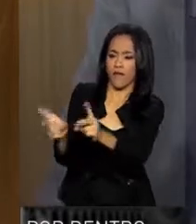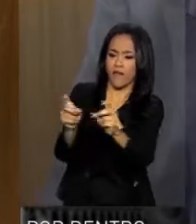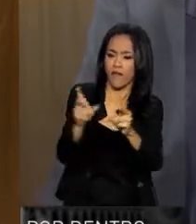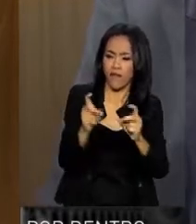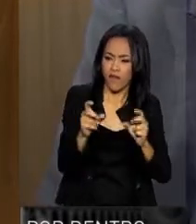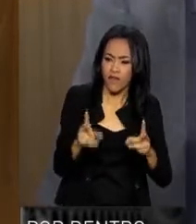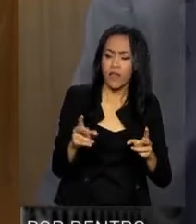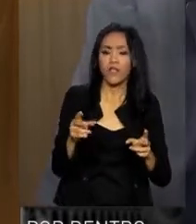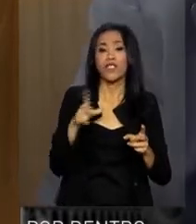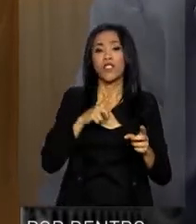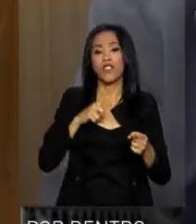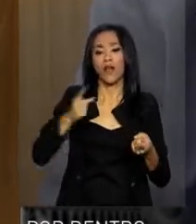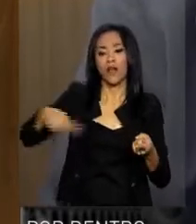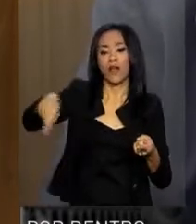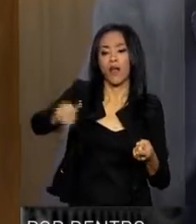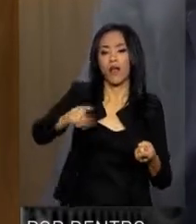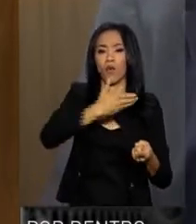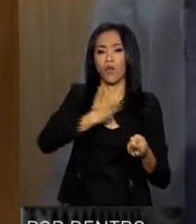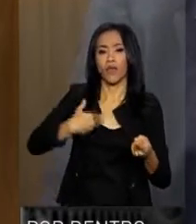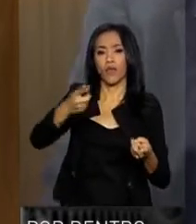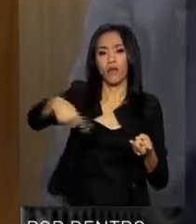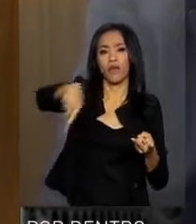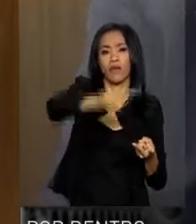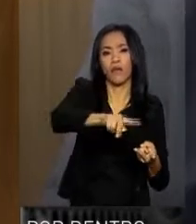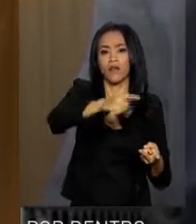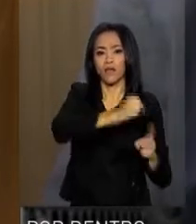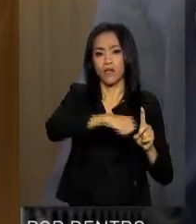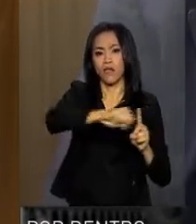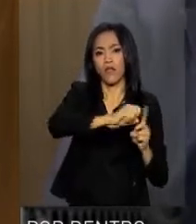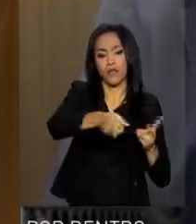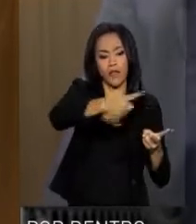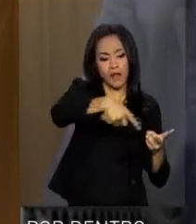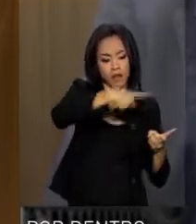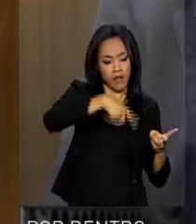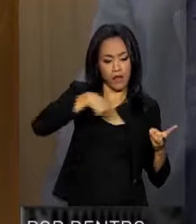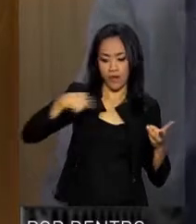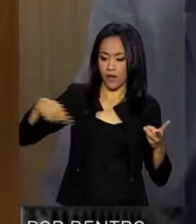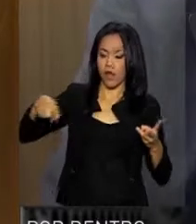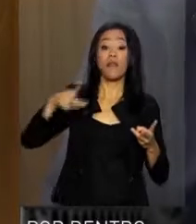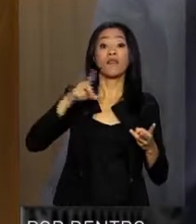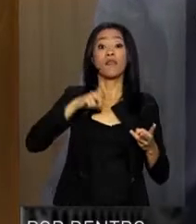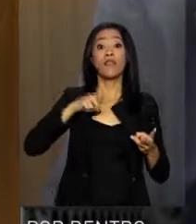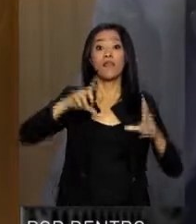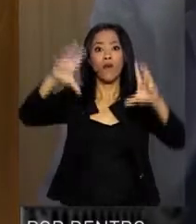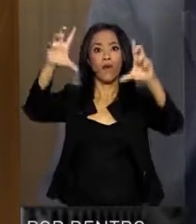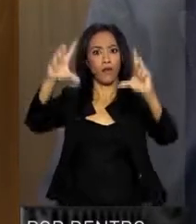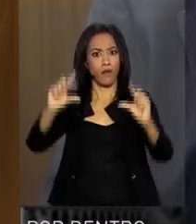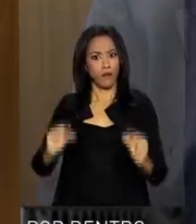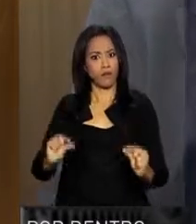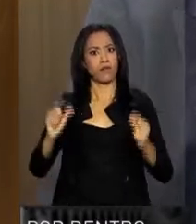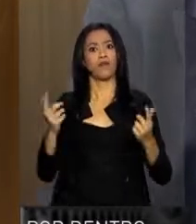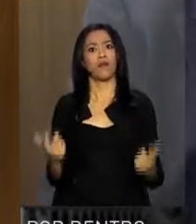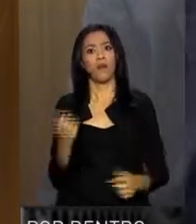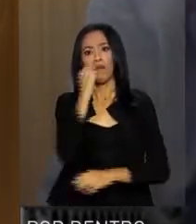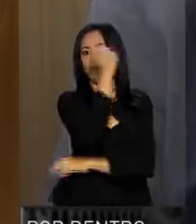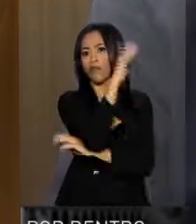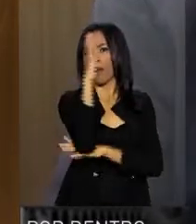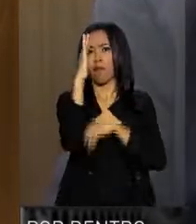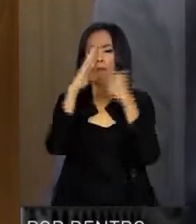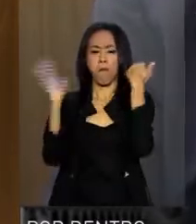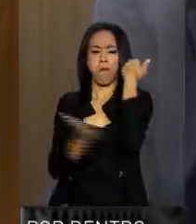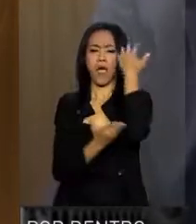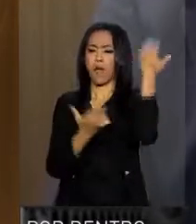dos estados que deu muito certo na amazônia onde a redução do desmatamento foi é muito sensível